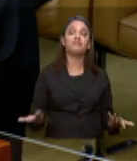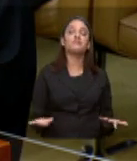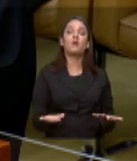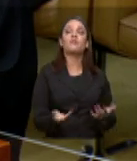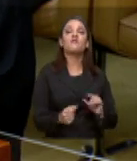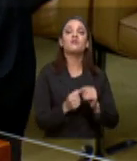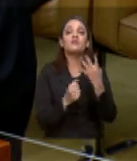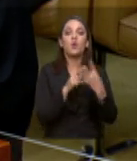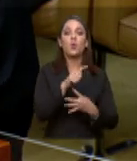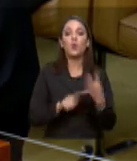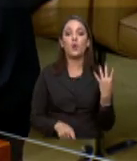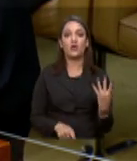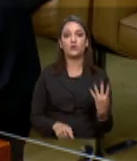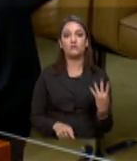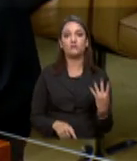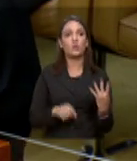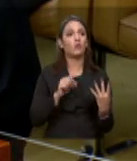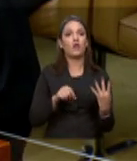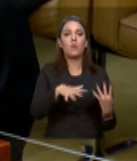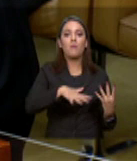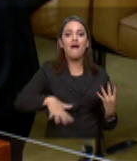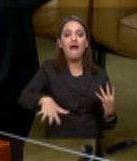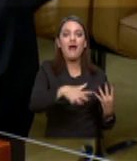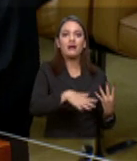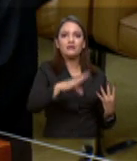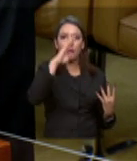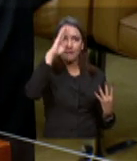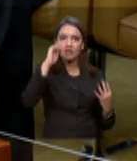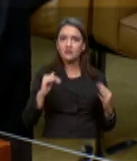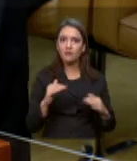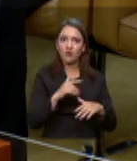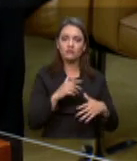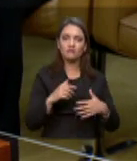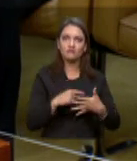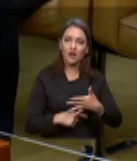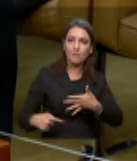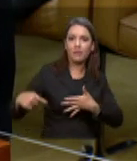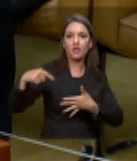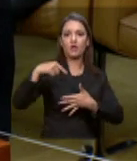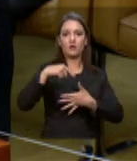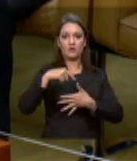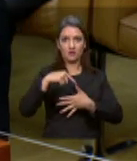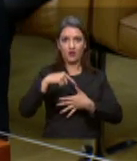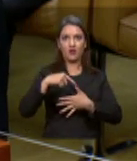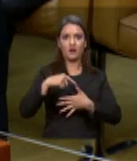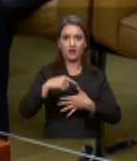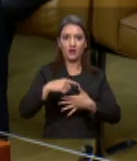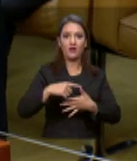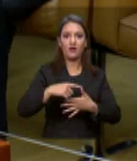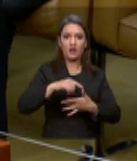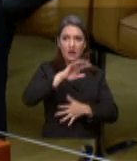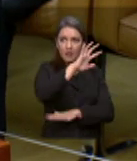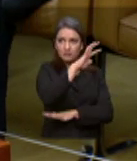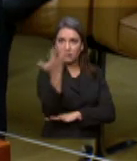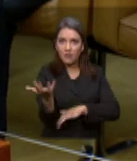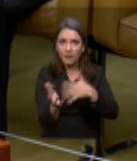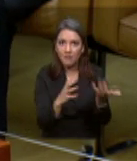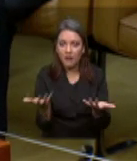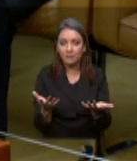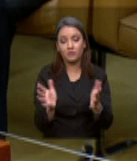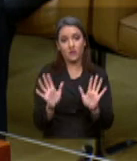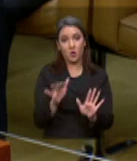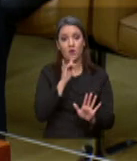1, definiu áreas prioritárias de combate ao desmatamento. A Amazônia tem mais de 900 municípios. Resolvemos atuar em